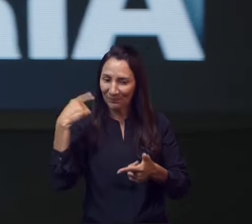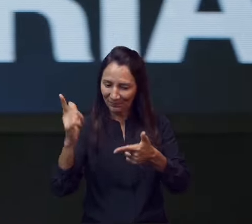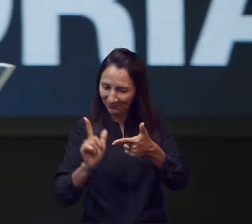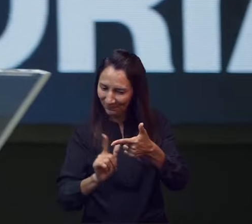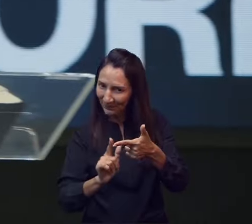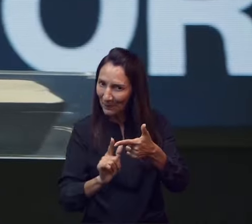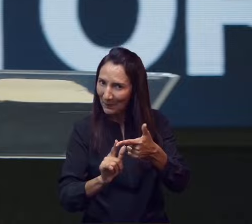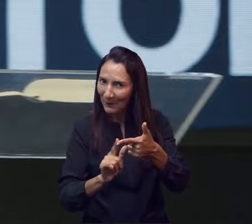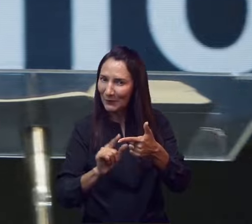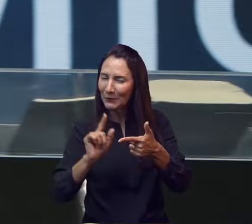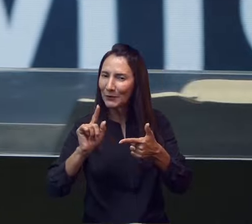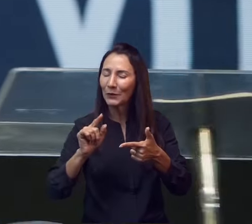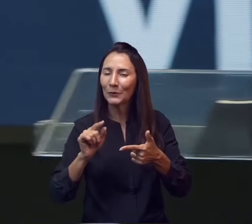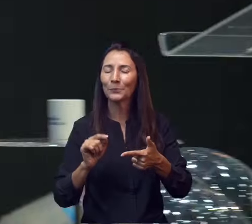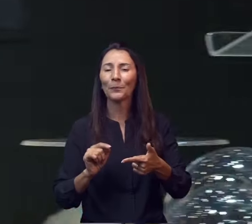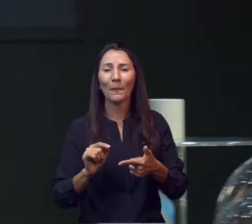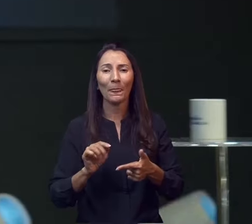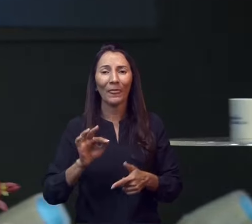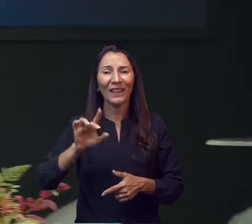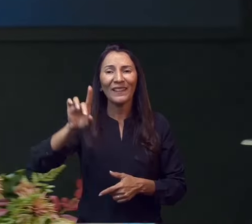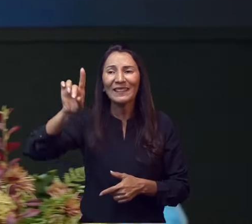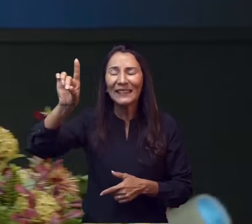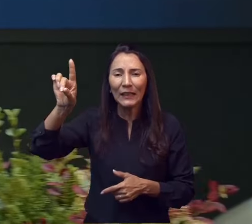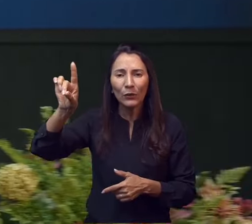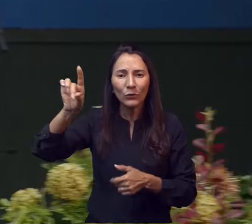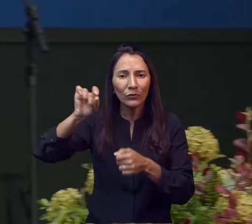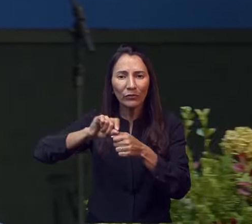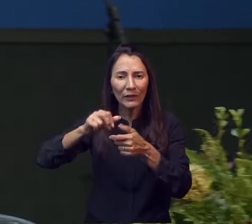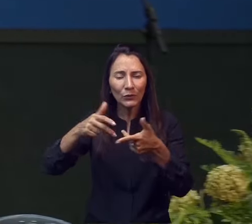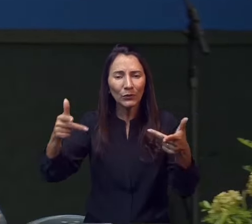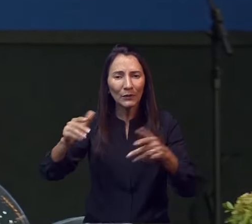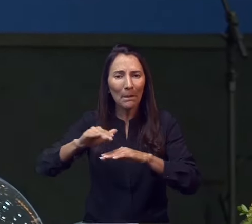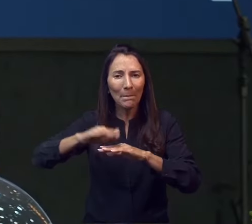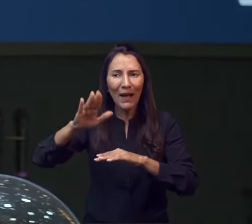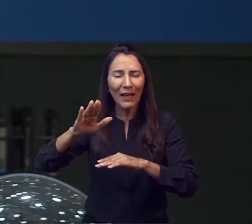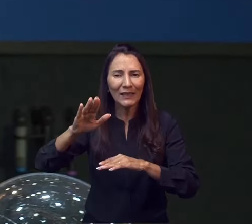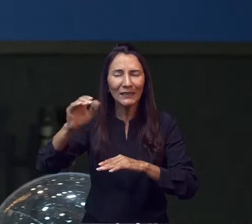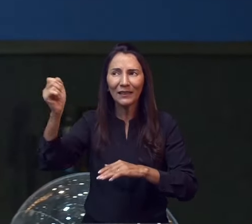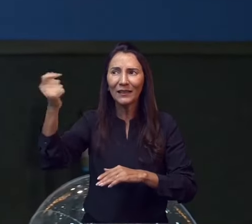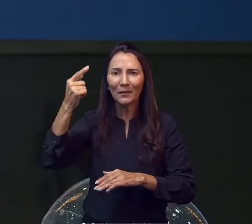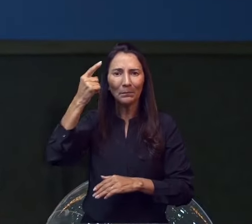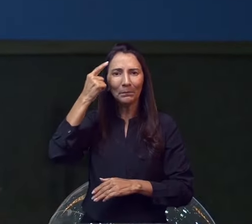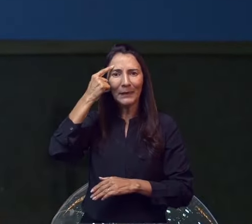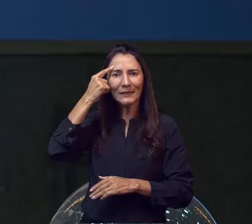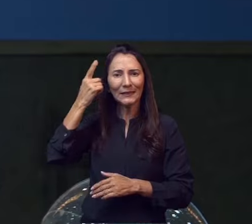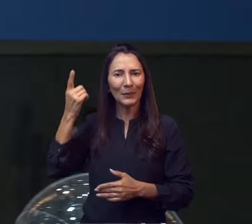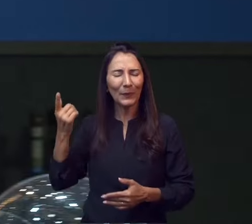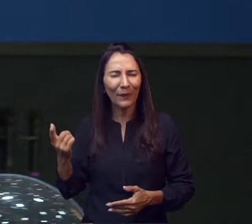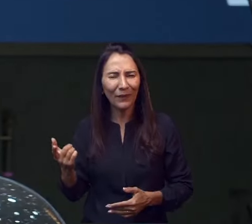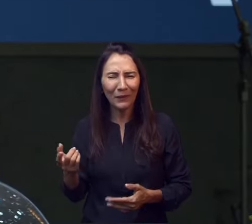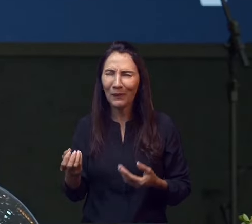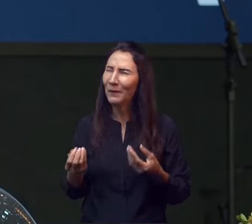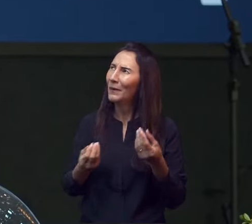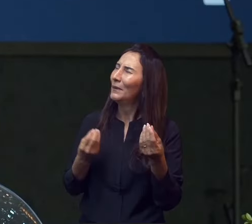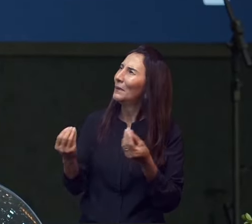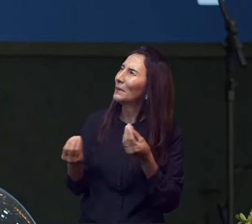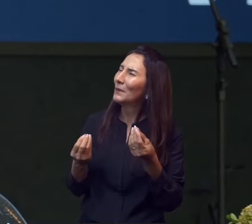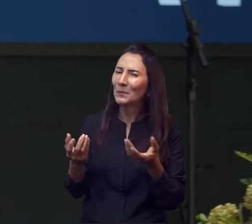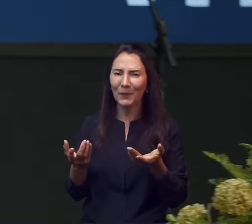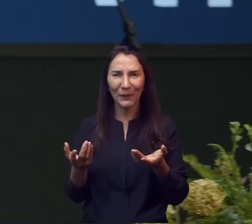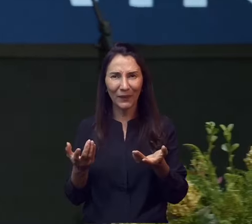é mais profunda ainda ele faz além do que pensamos Então eu tenho que te explicar como é que esse negócio